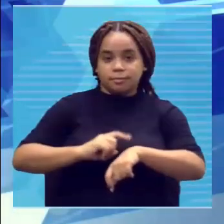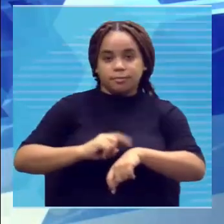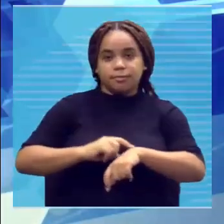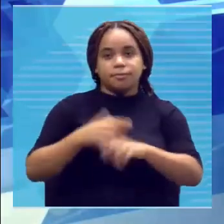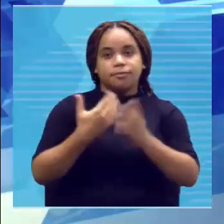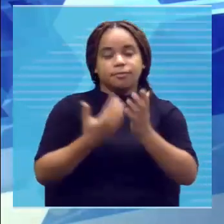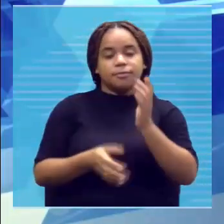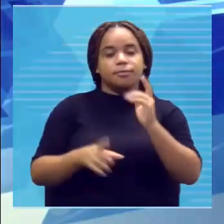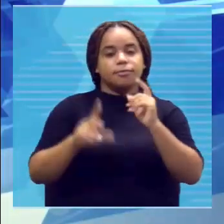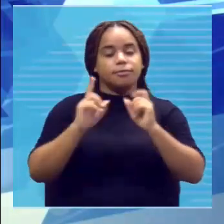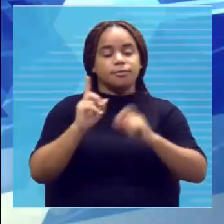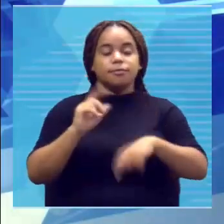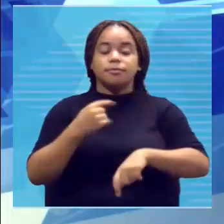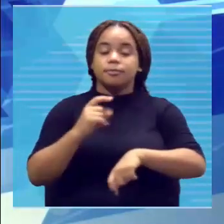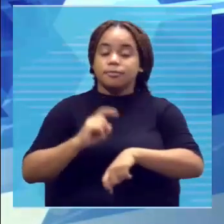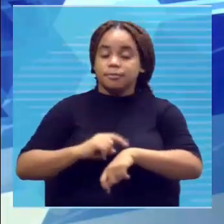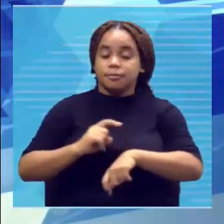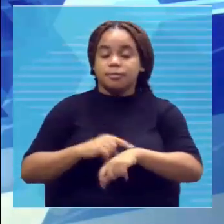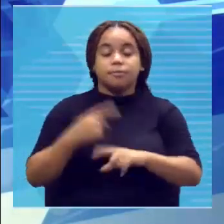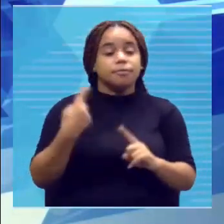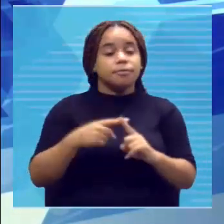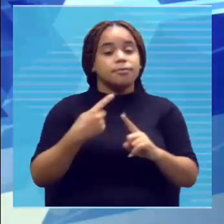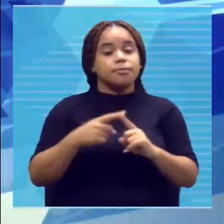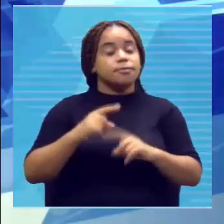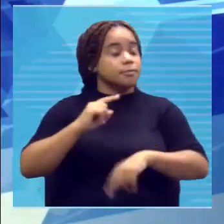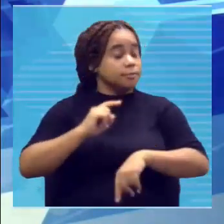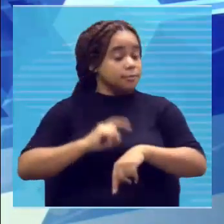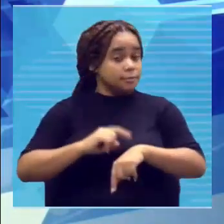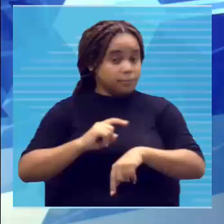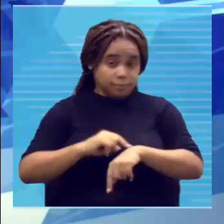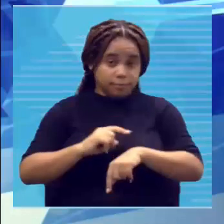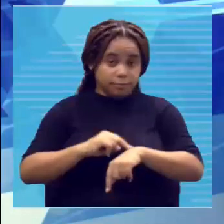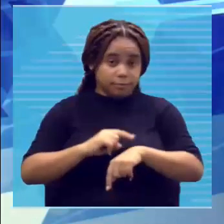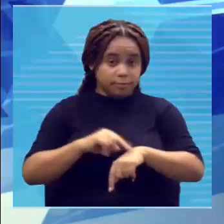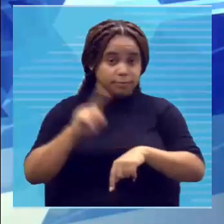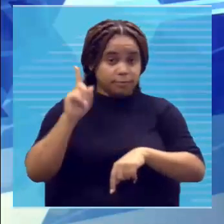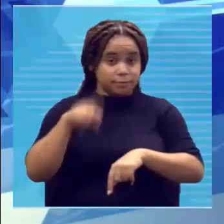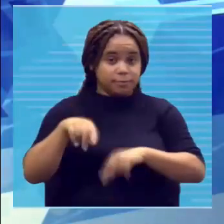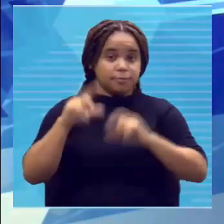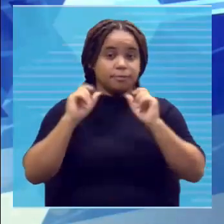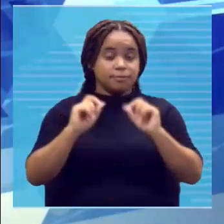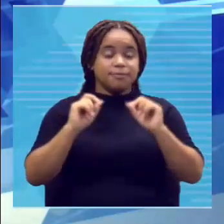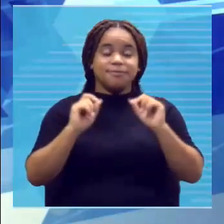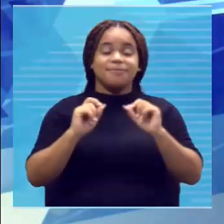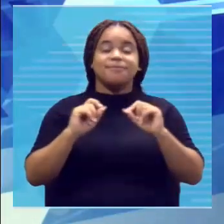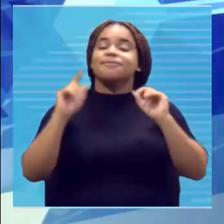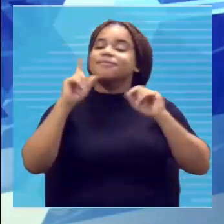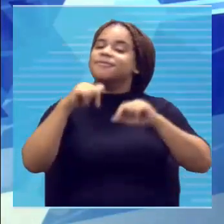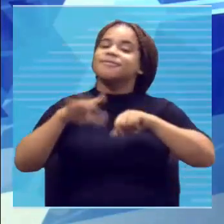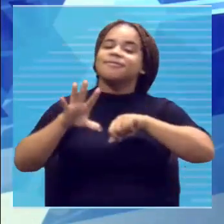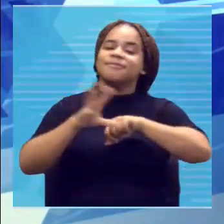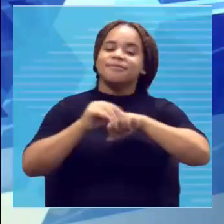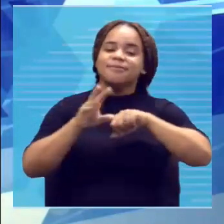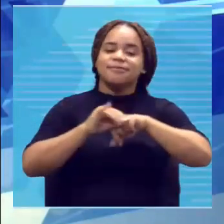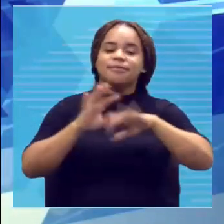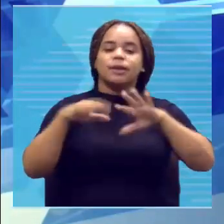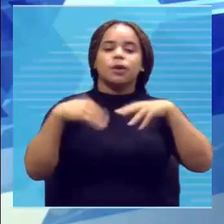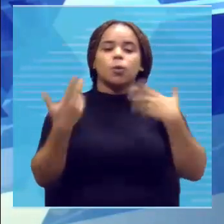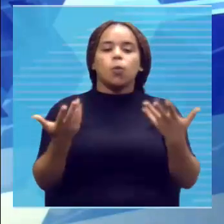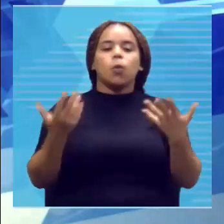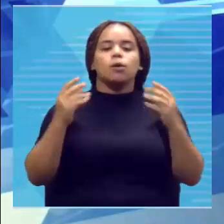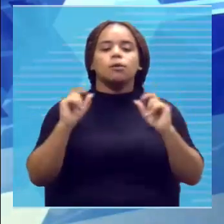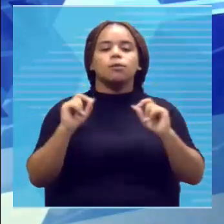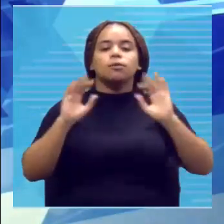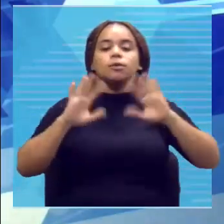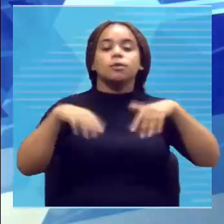sem perder tempo porque tempo é porque tempo é porque tenta conhecimento e qual será